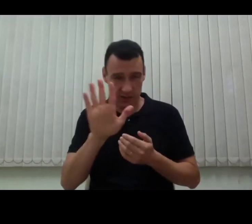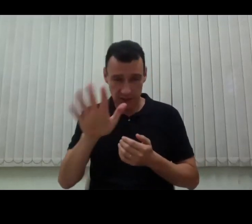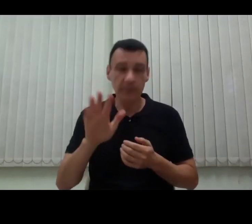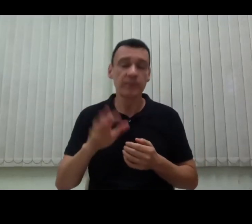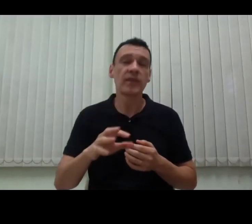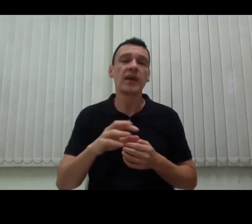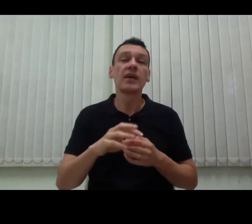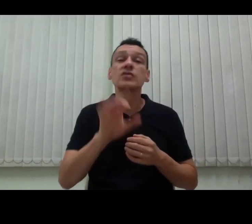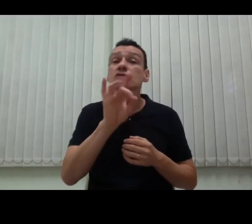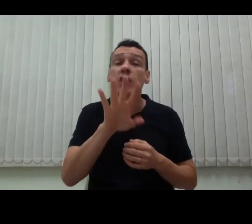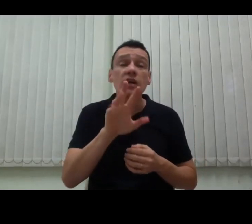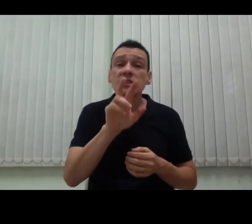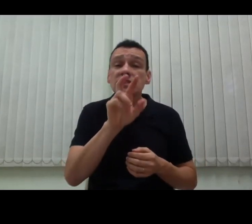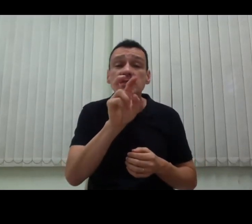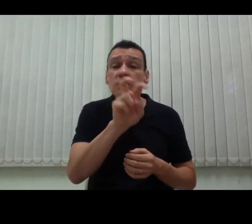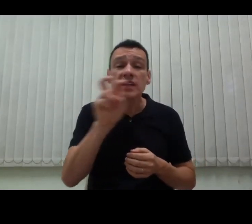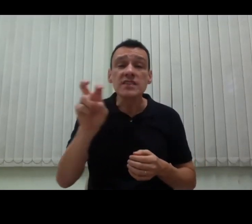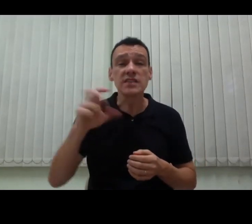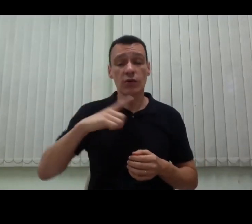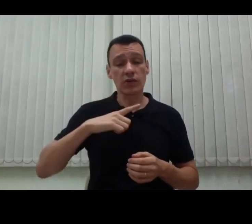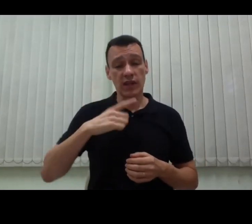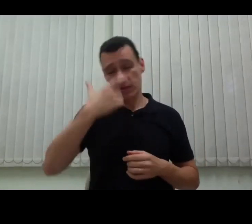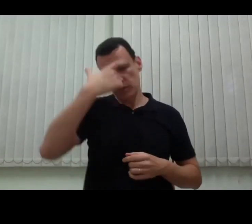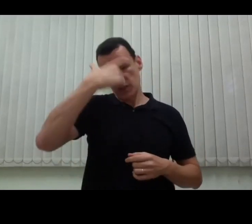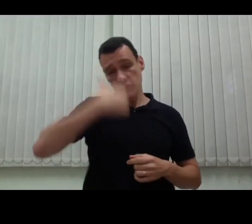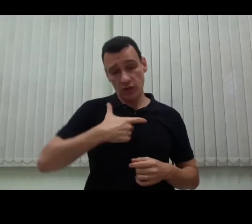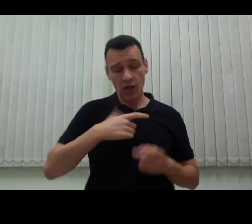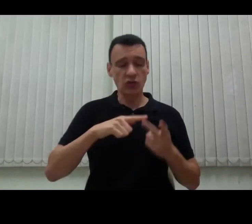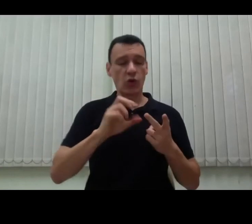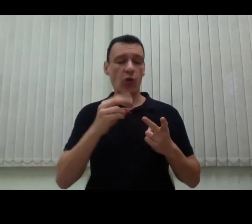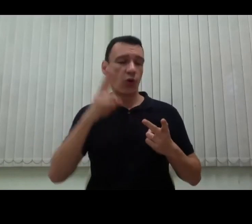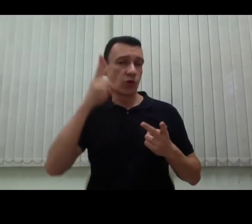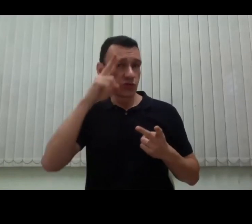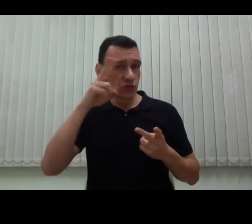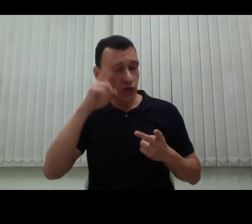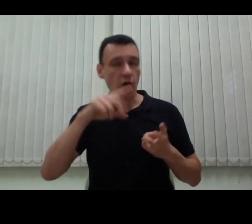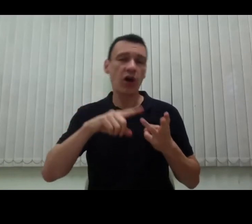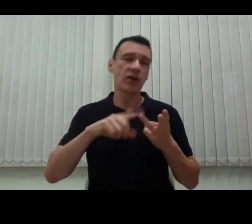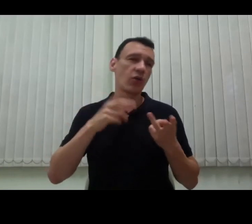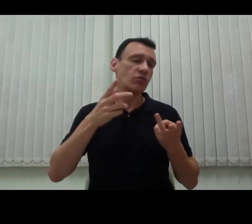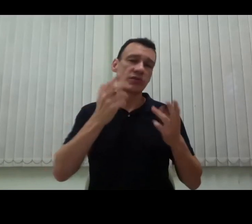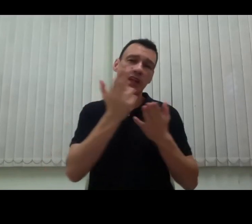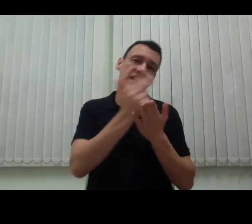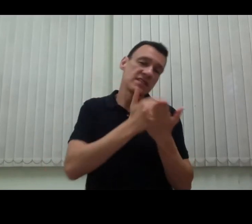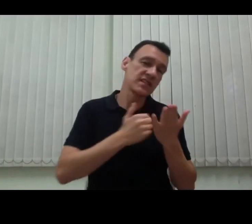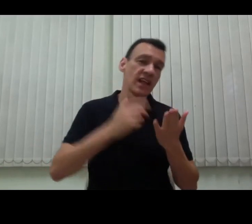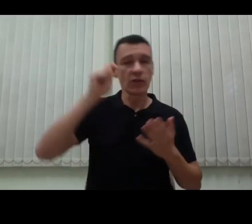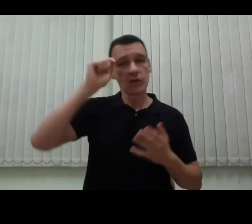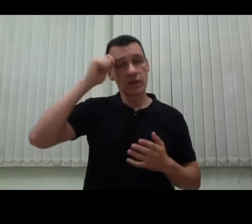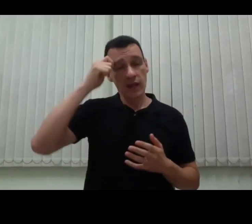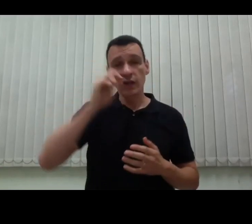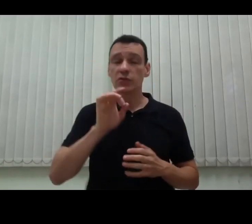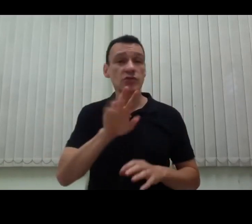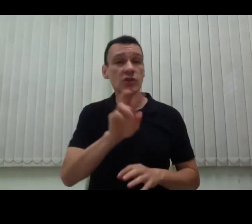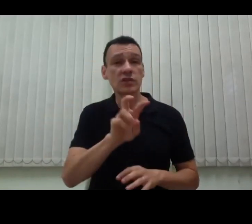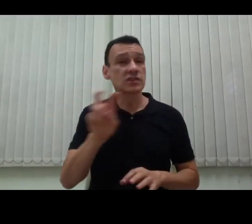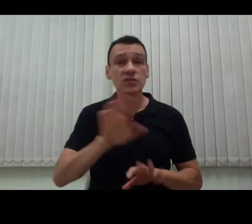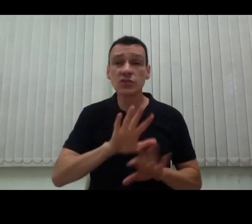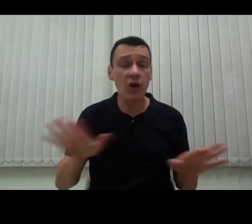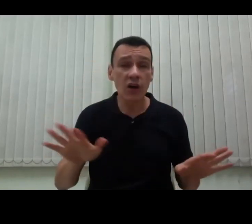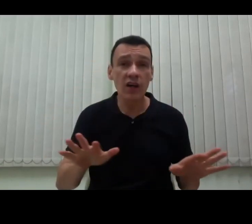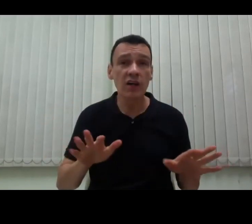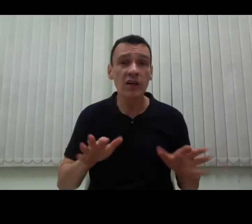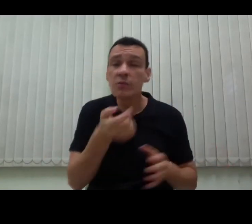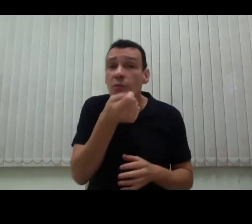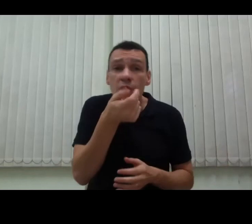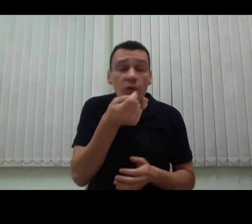55 tinham personagens, histórias ou ilustrações sobre negros ou de negros, né, da população negra. E que,